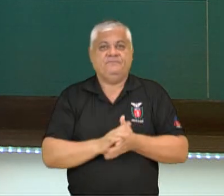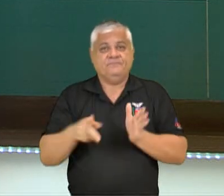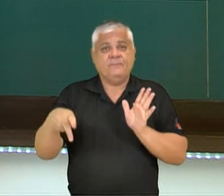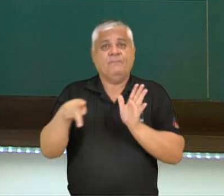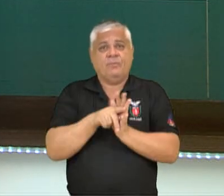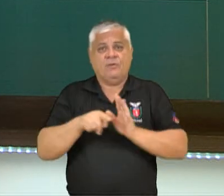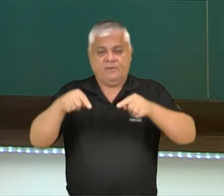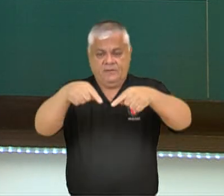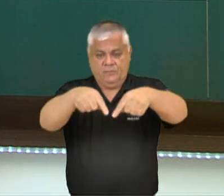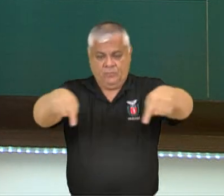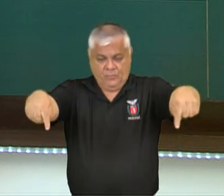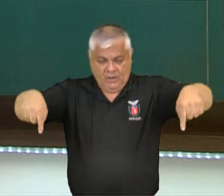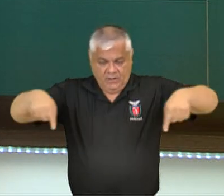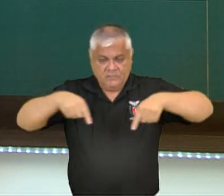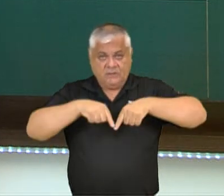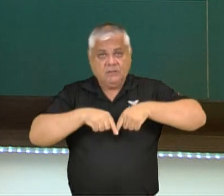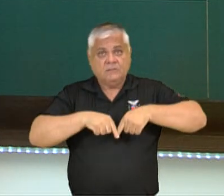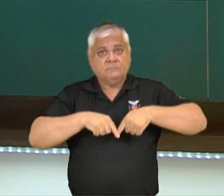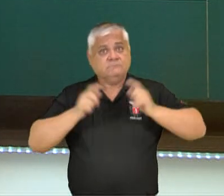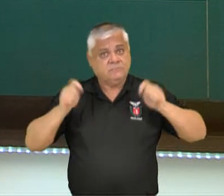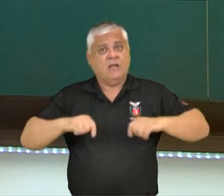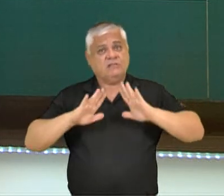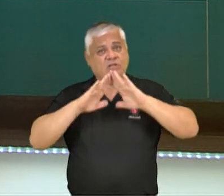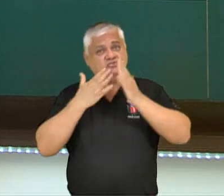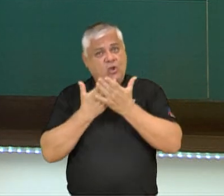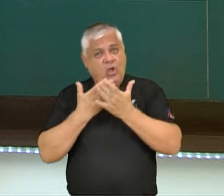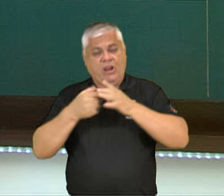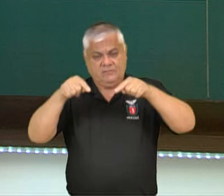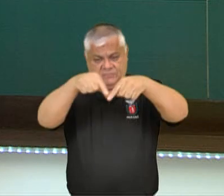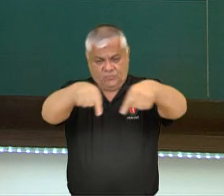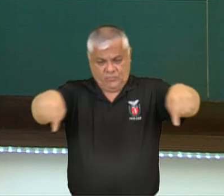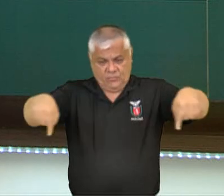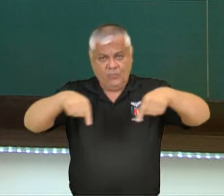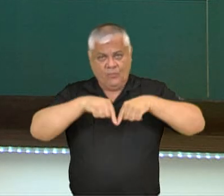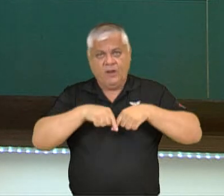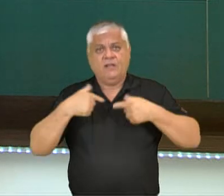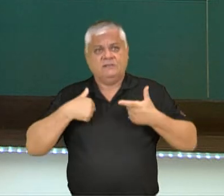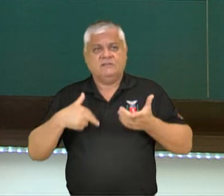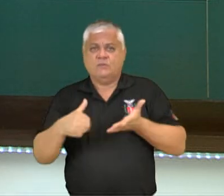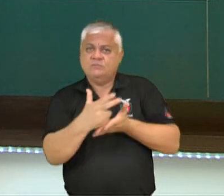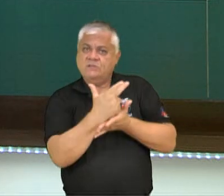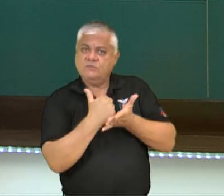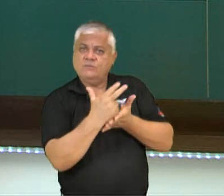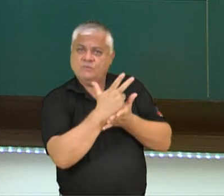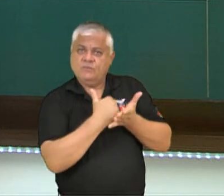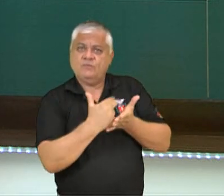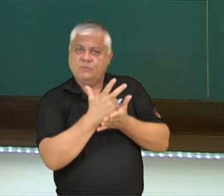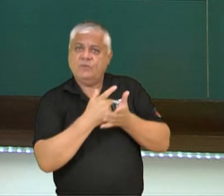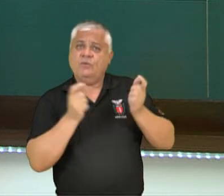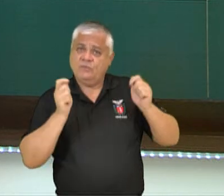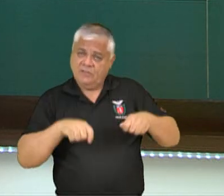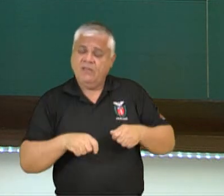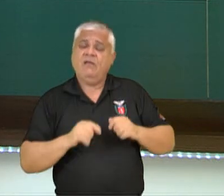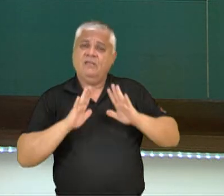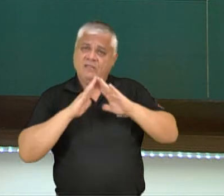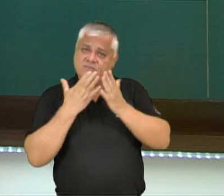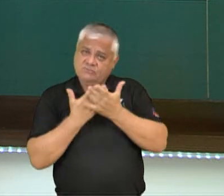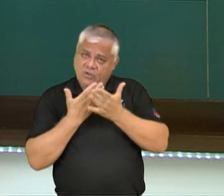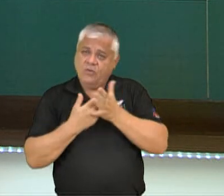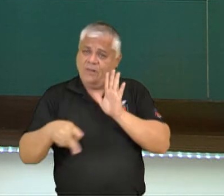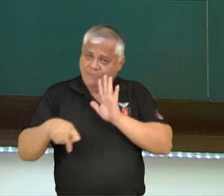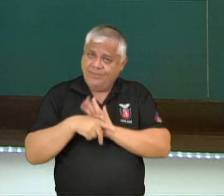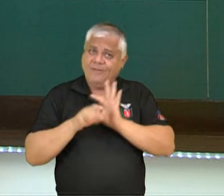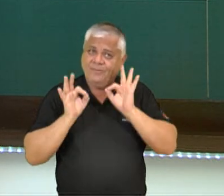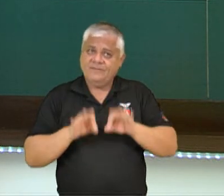própria quadra, né? Olha só, eu desenhei aqui a nossa quadra tão comum entre as escolas